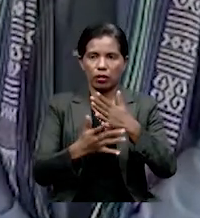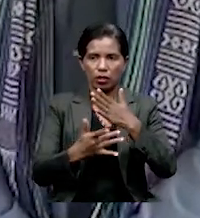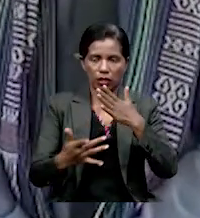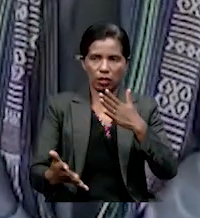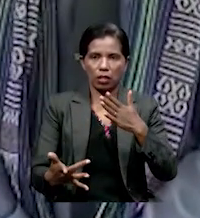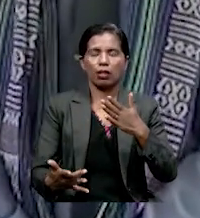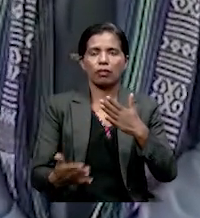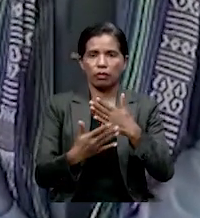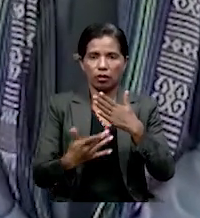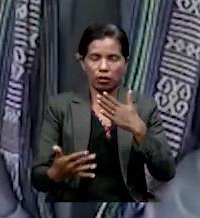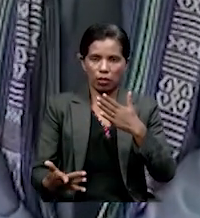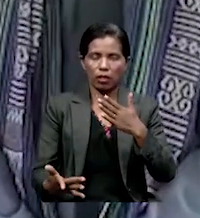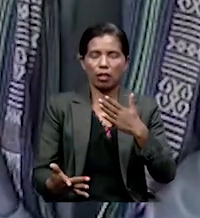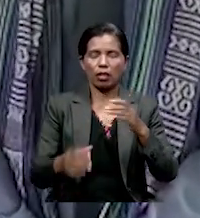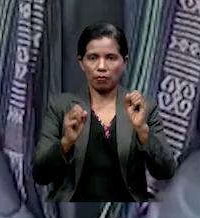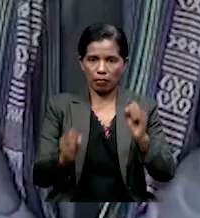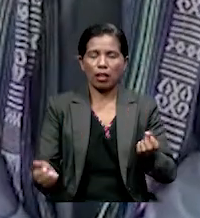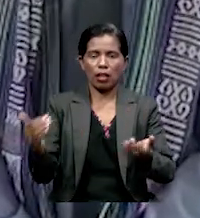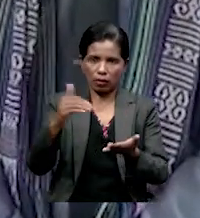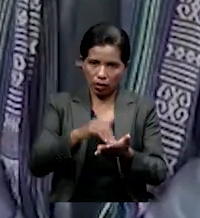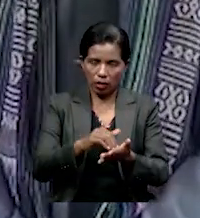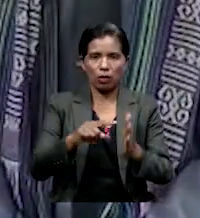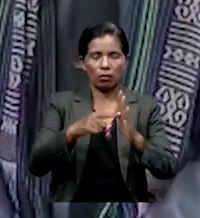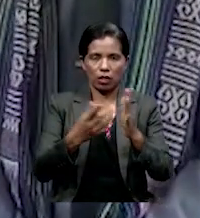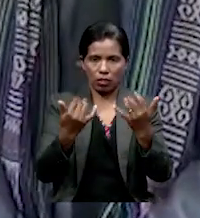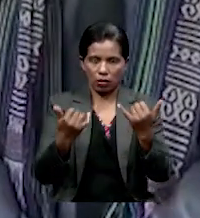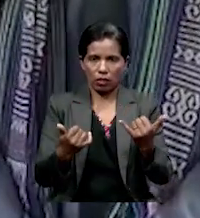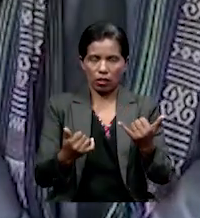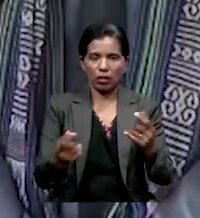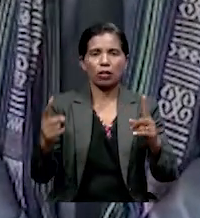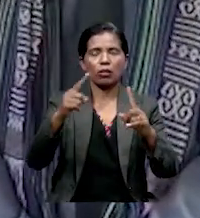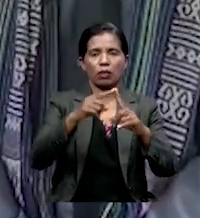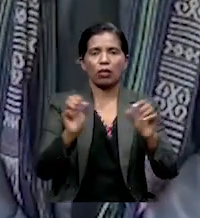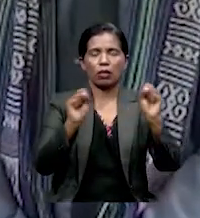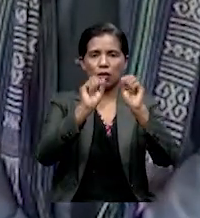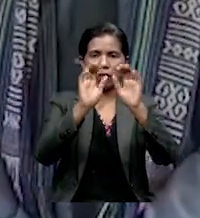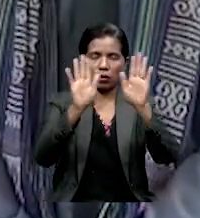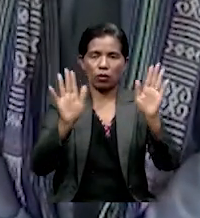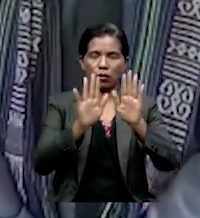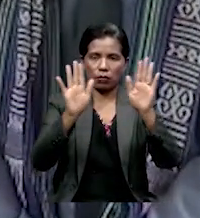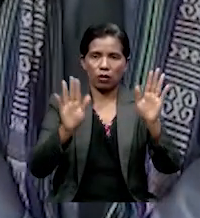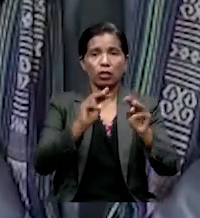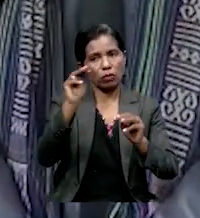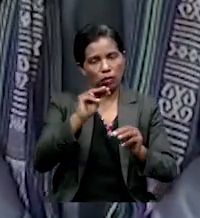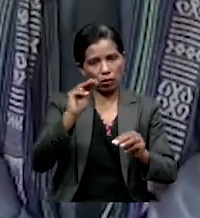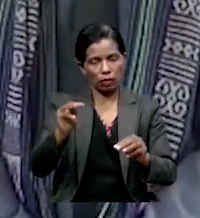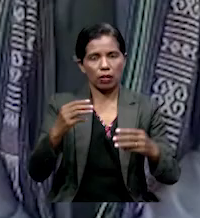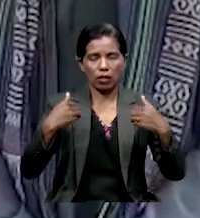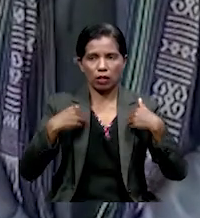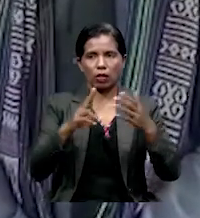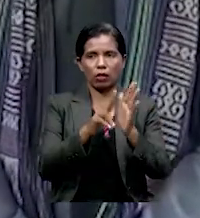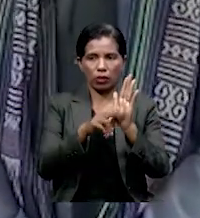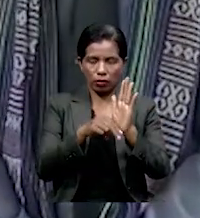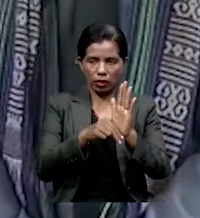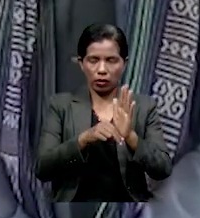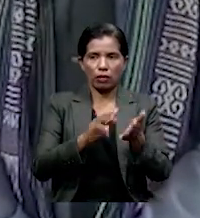ne sira bele pasa pile falera Kahu oin bato domingo i ba segunda maki horario pasi fale